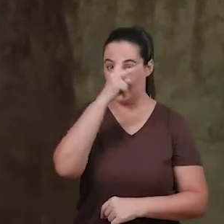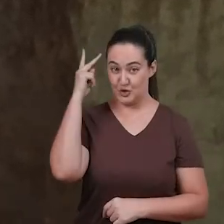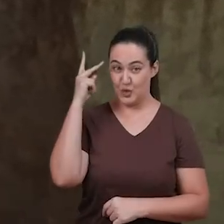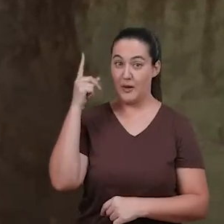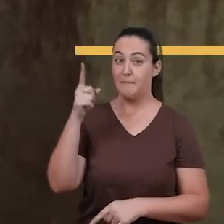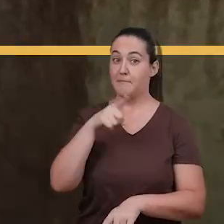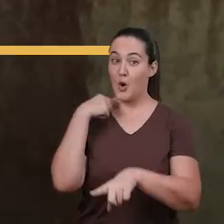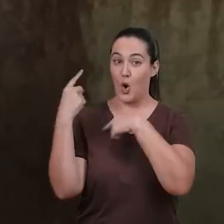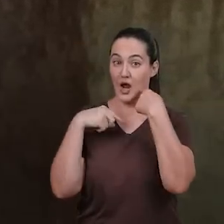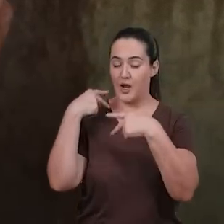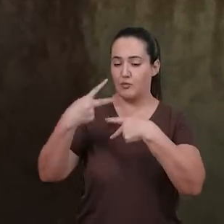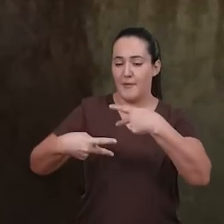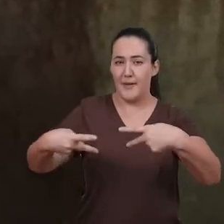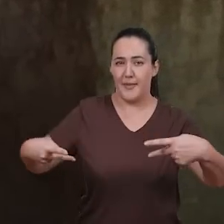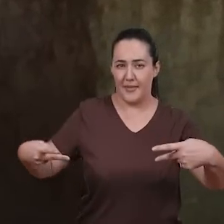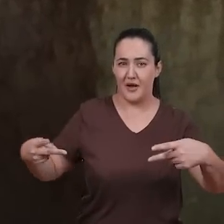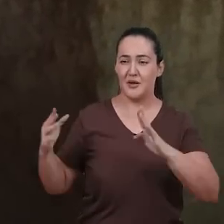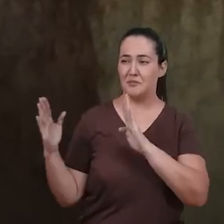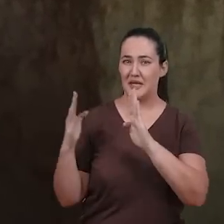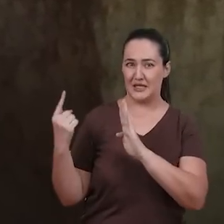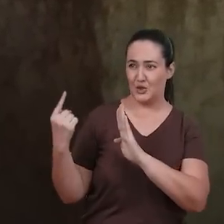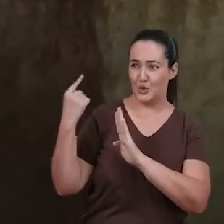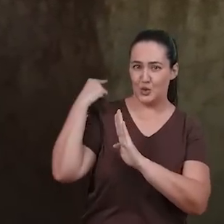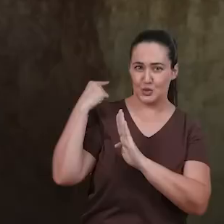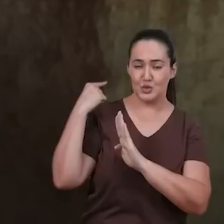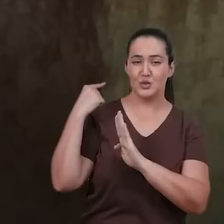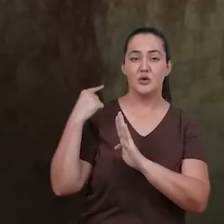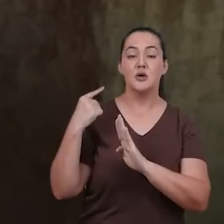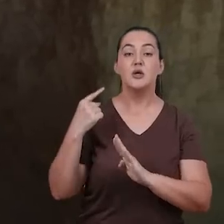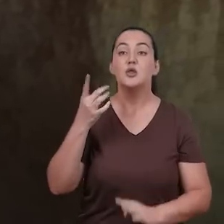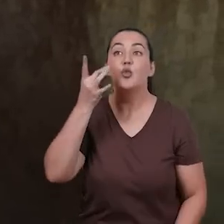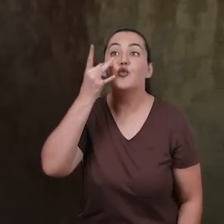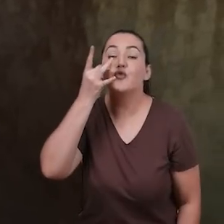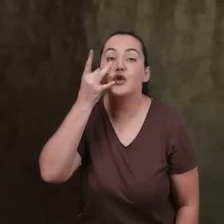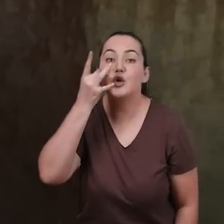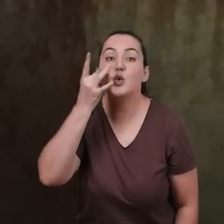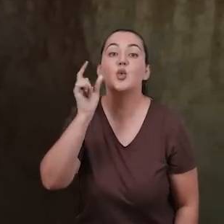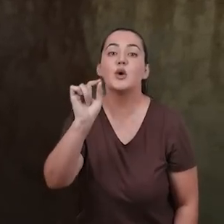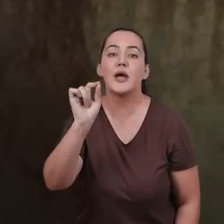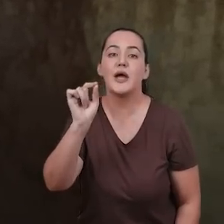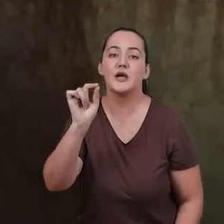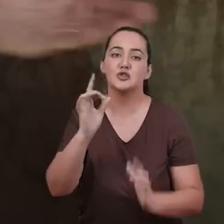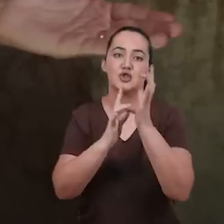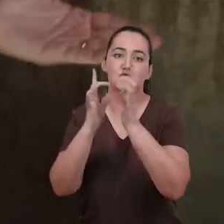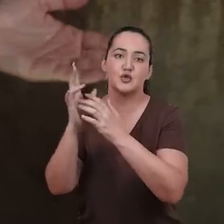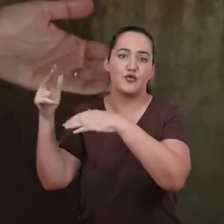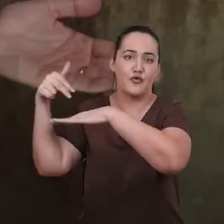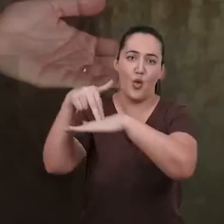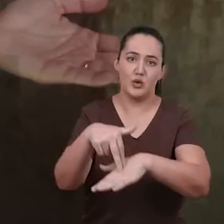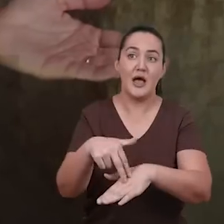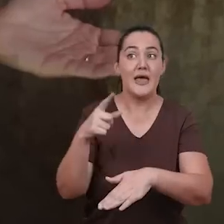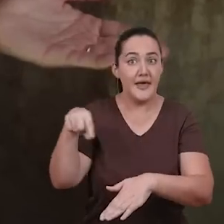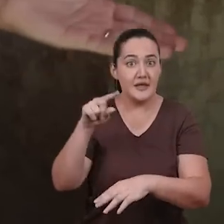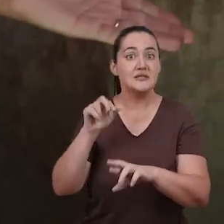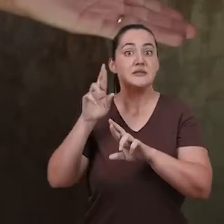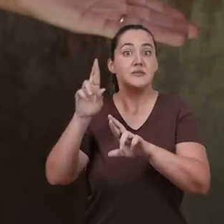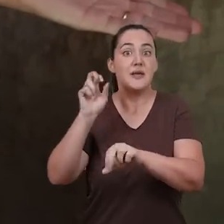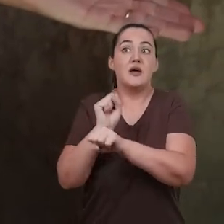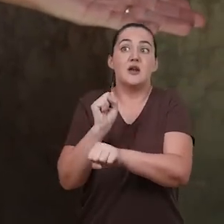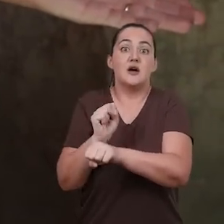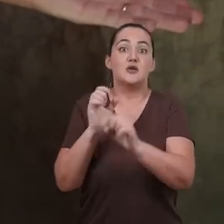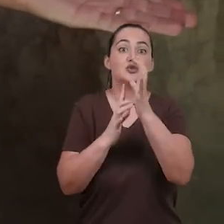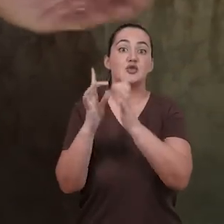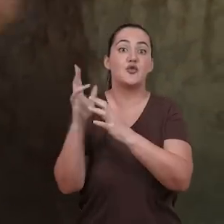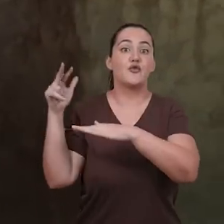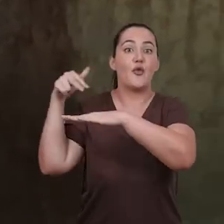que morreram nesse lugar sem ter visto o cumprimento da promessa, porque nenhum deles viu a volta de Jesus, Jesus não